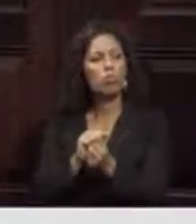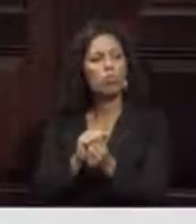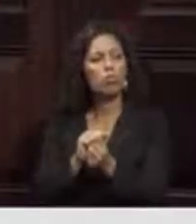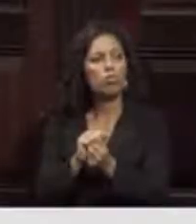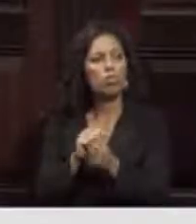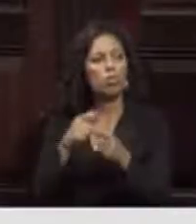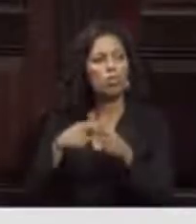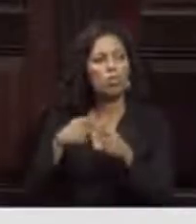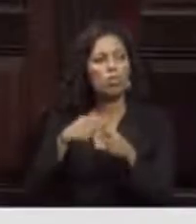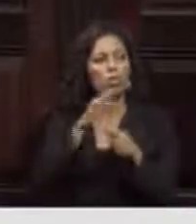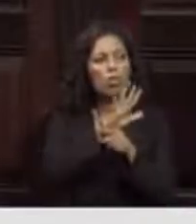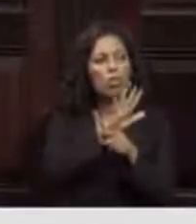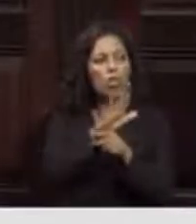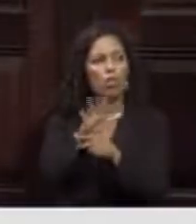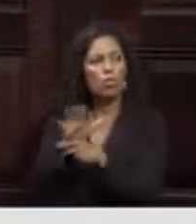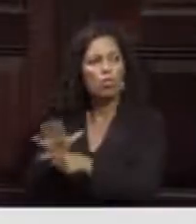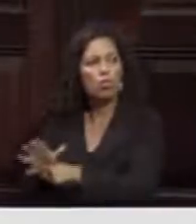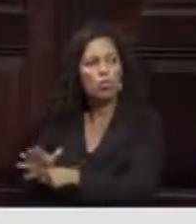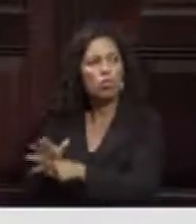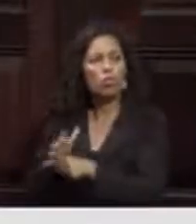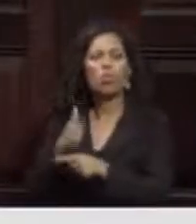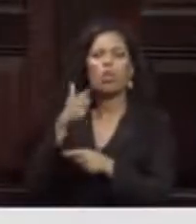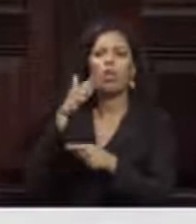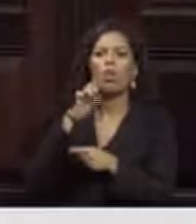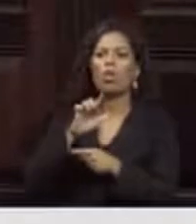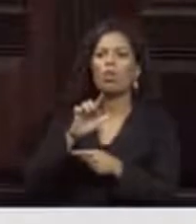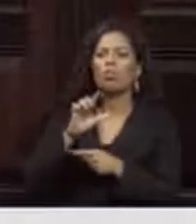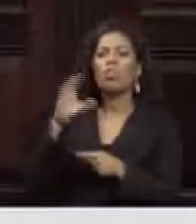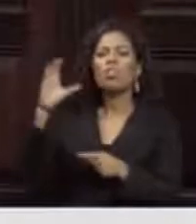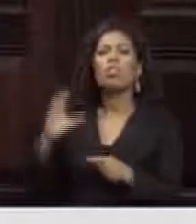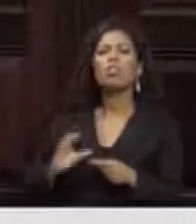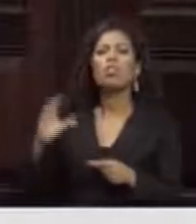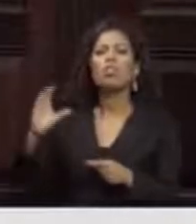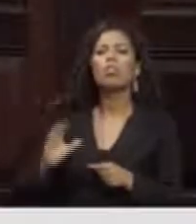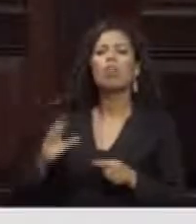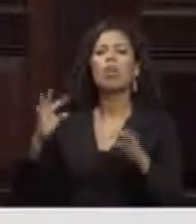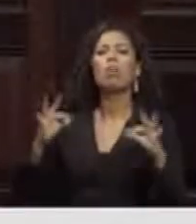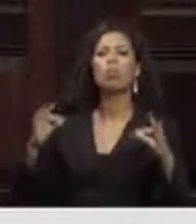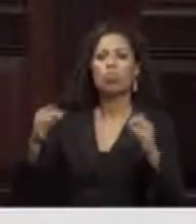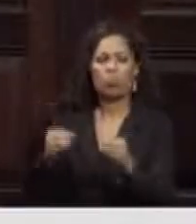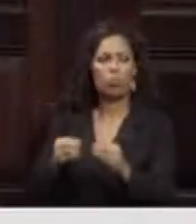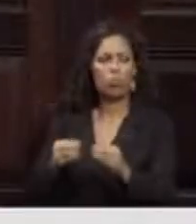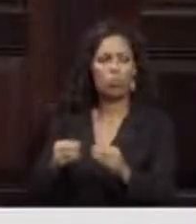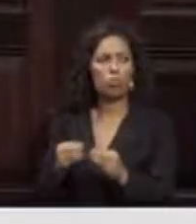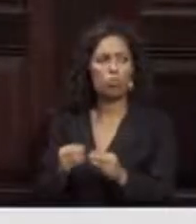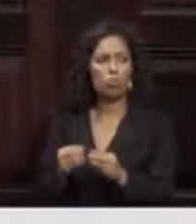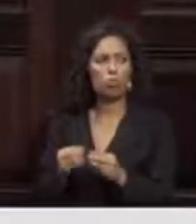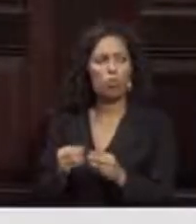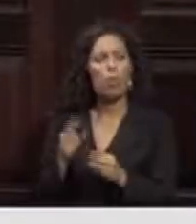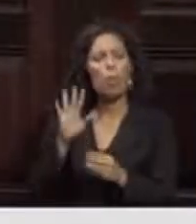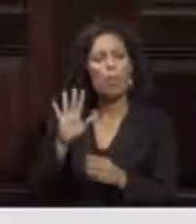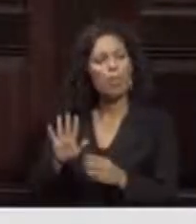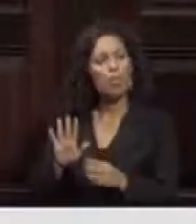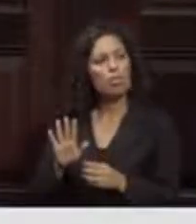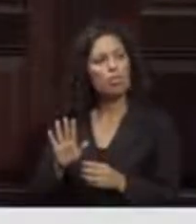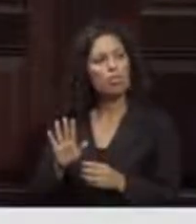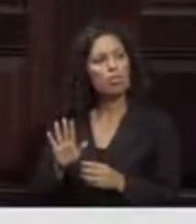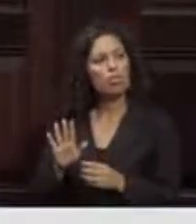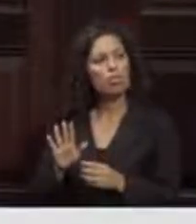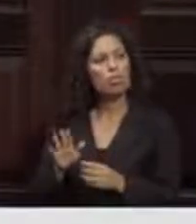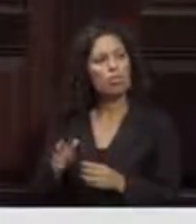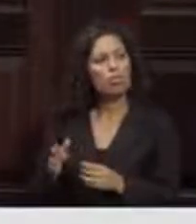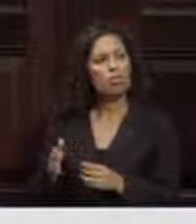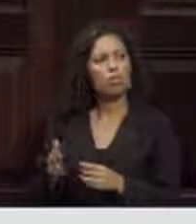as lutas de garantia de cidadania a todos os setores. A segunda questão é dizer o seguinte: não